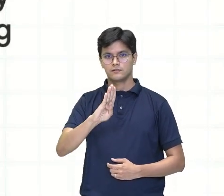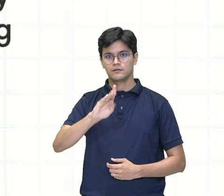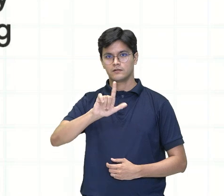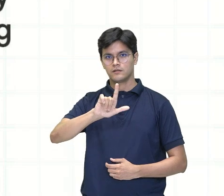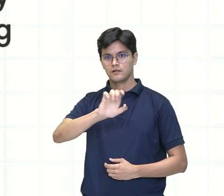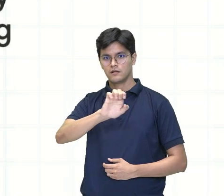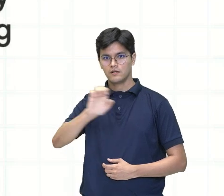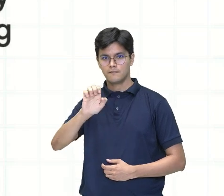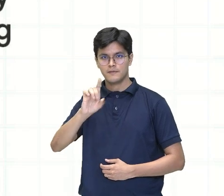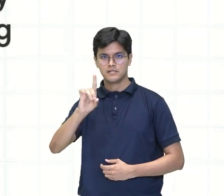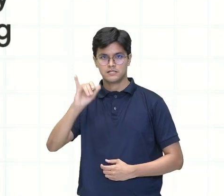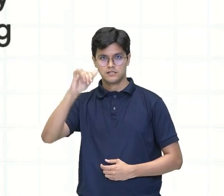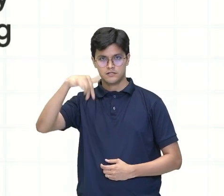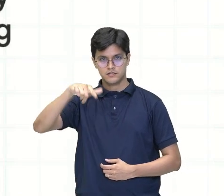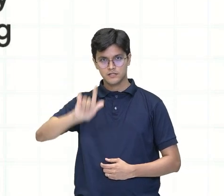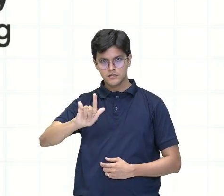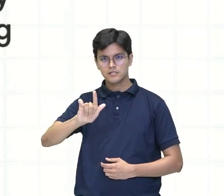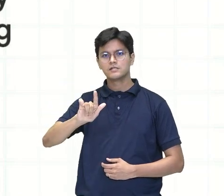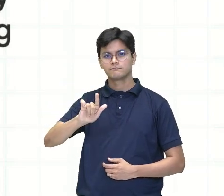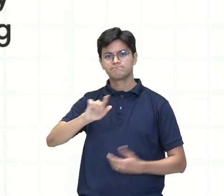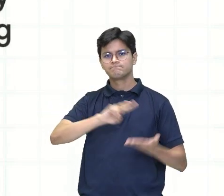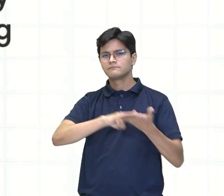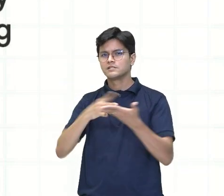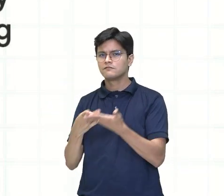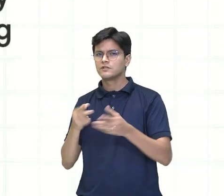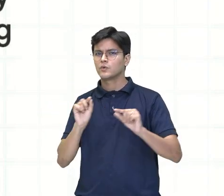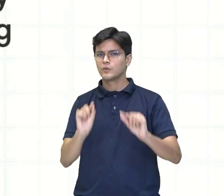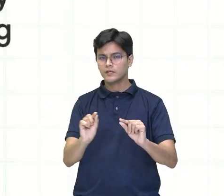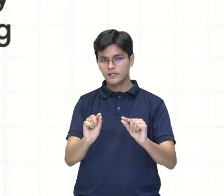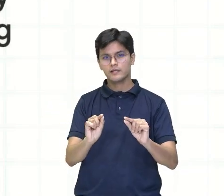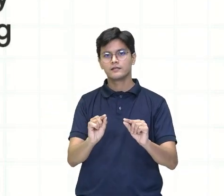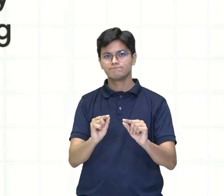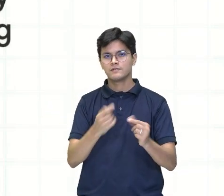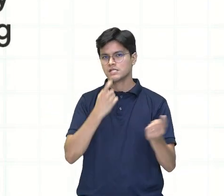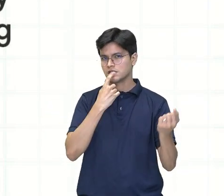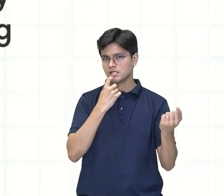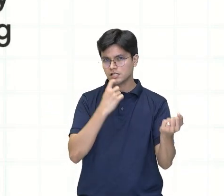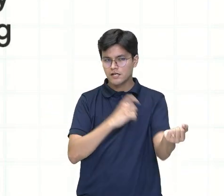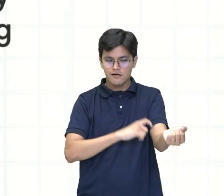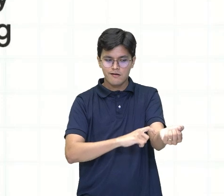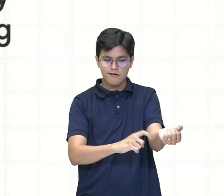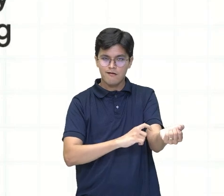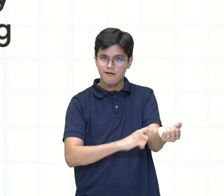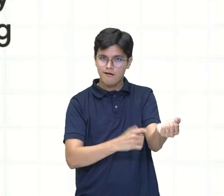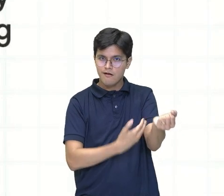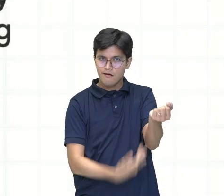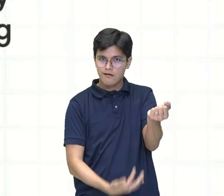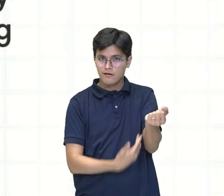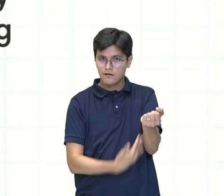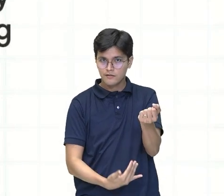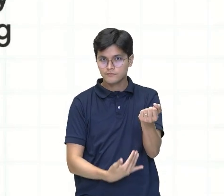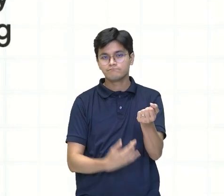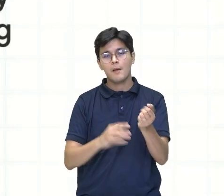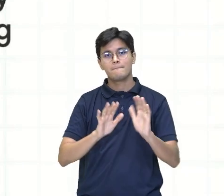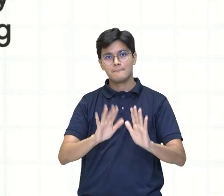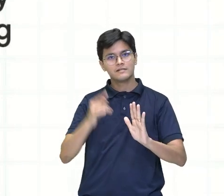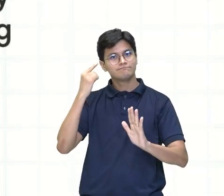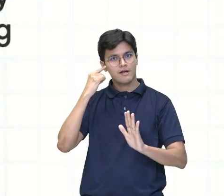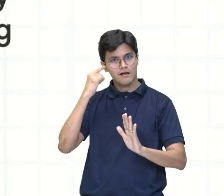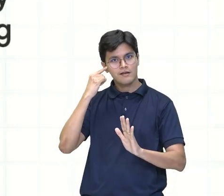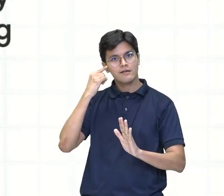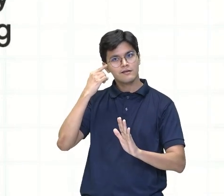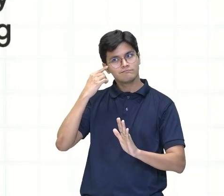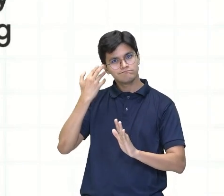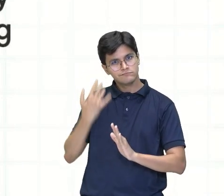A palavra bleed é sangrar. Então, ele estava sangrando aonde? Na head, na cabeça dele. Quem que